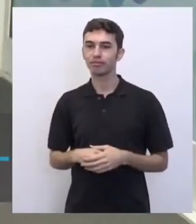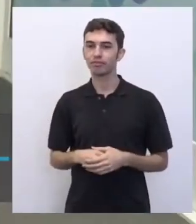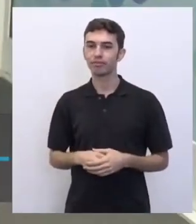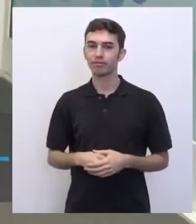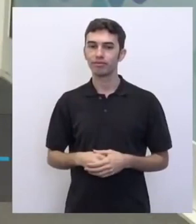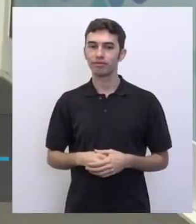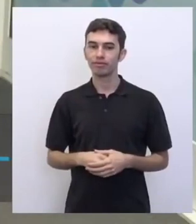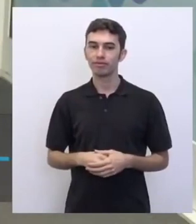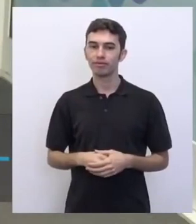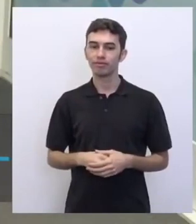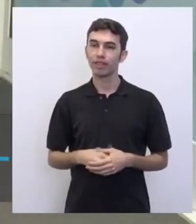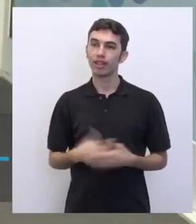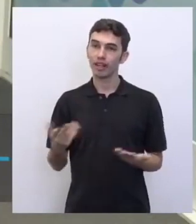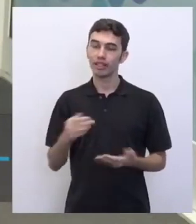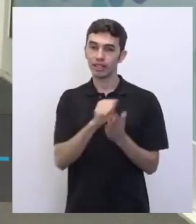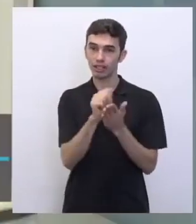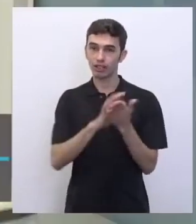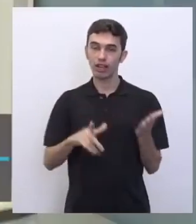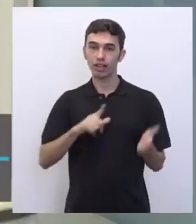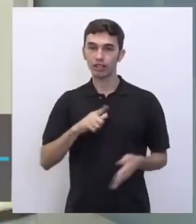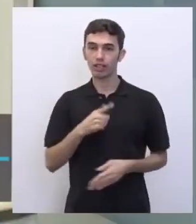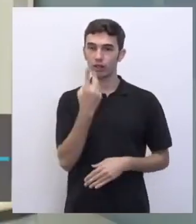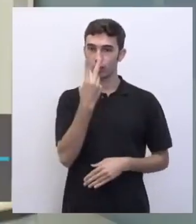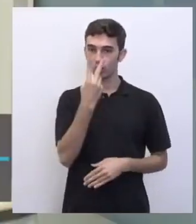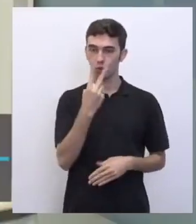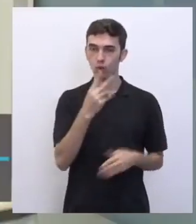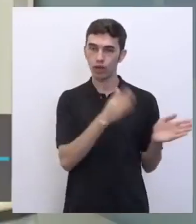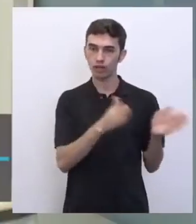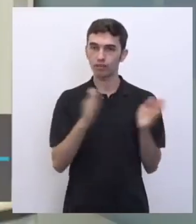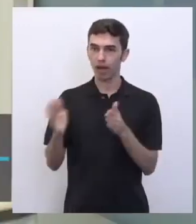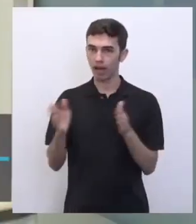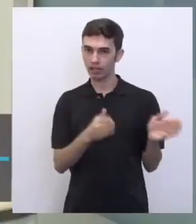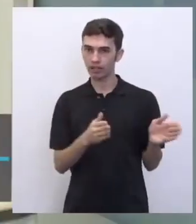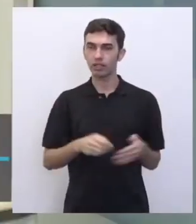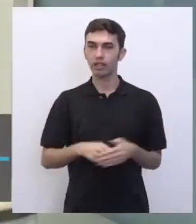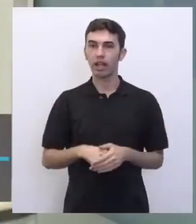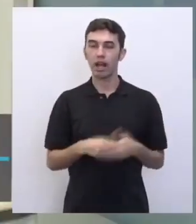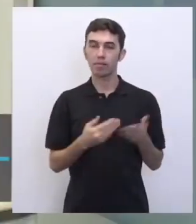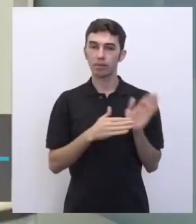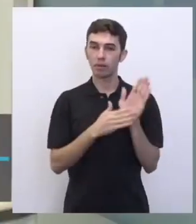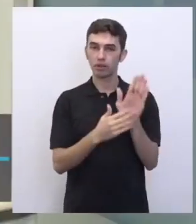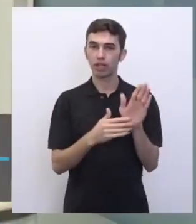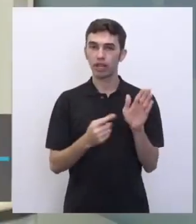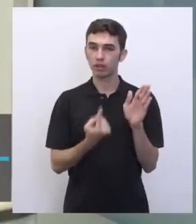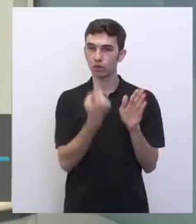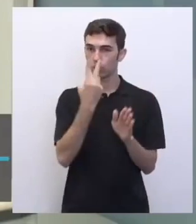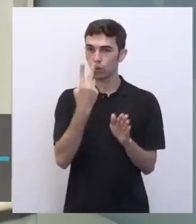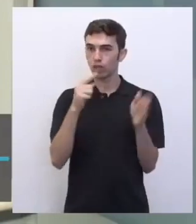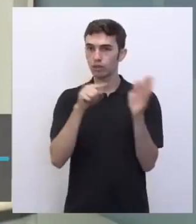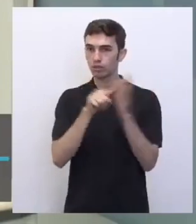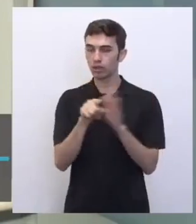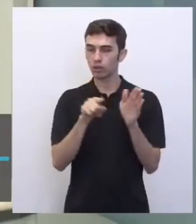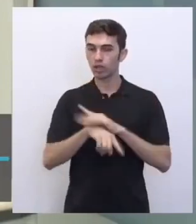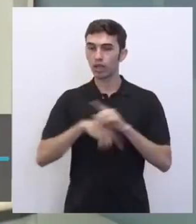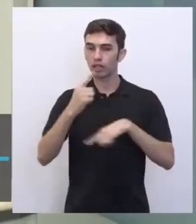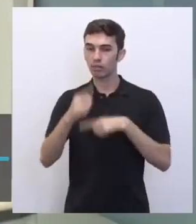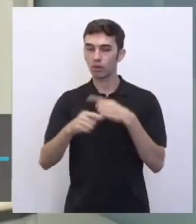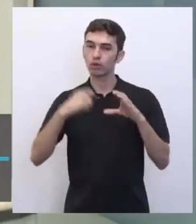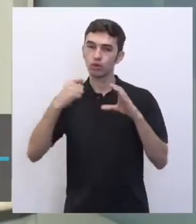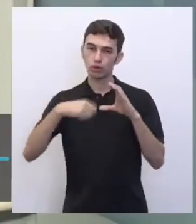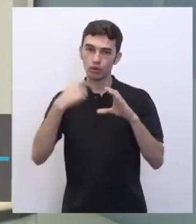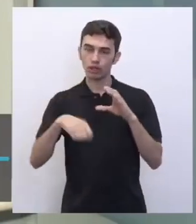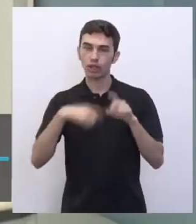essa atividade ela tem então duas partes, né? A apresentação das duas questões, a exibição de um vídeo, depois a